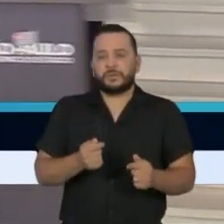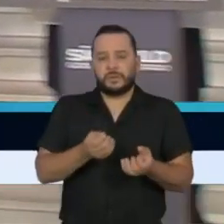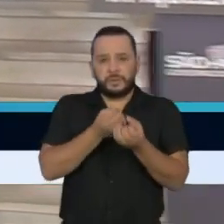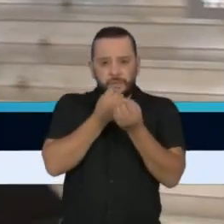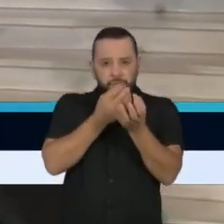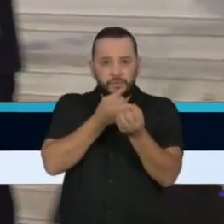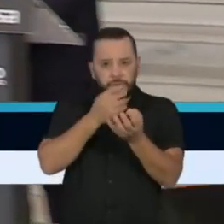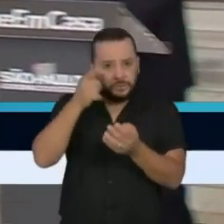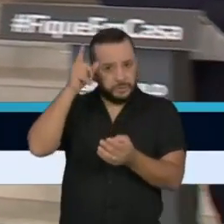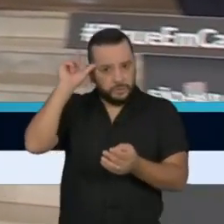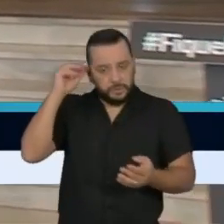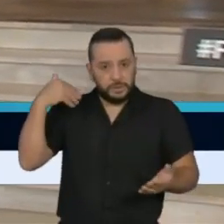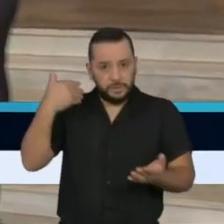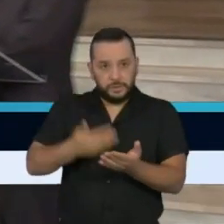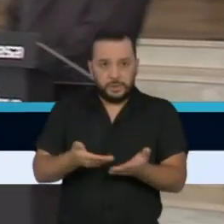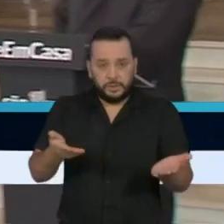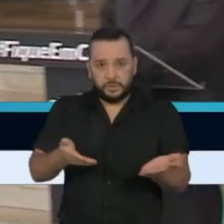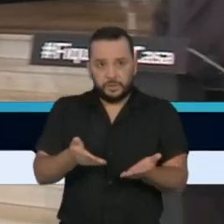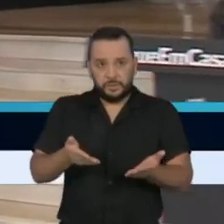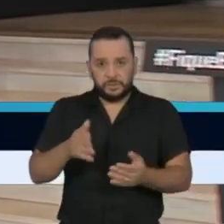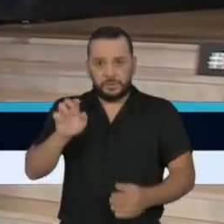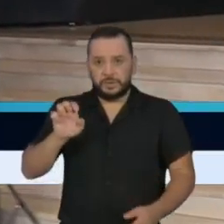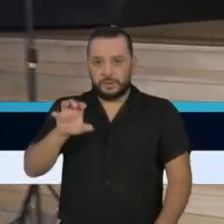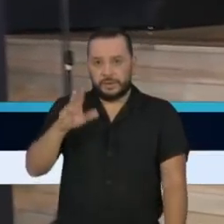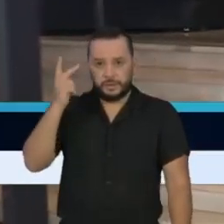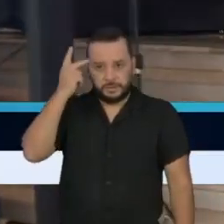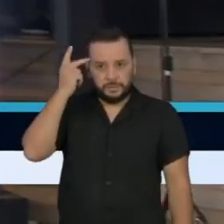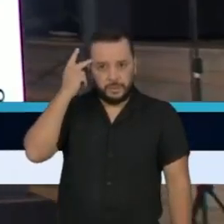para hoje são: para o Estado de São Paulo,